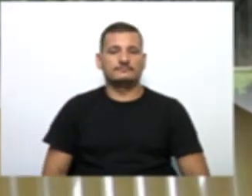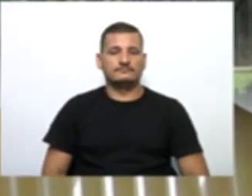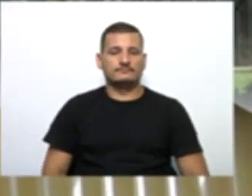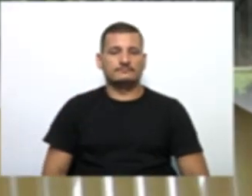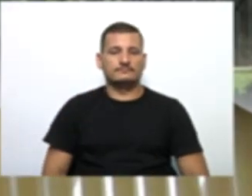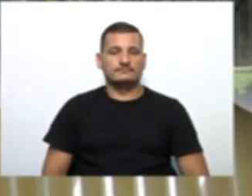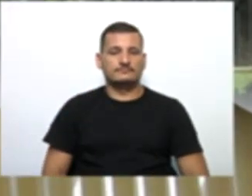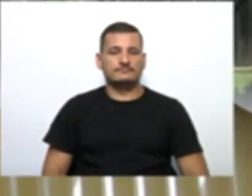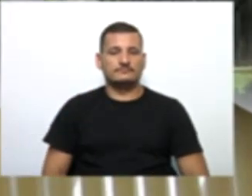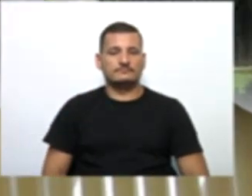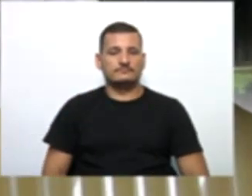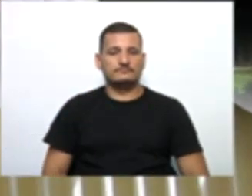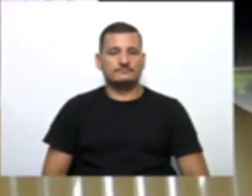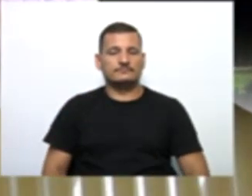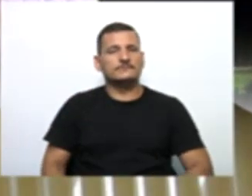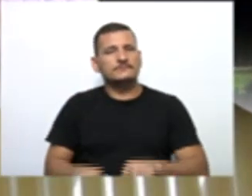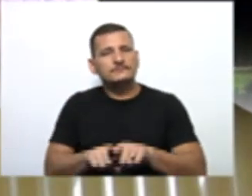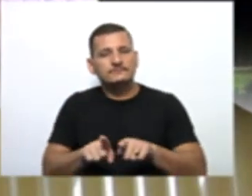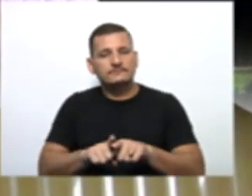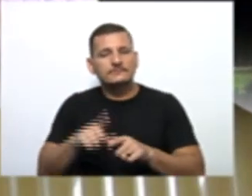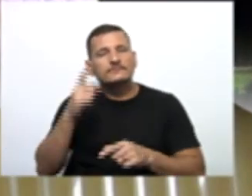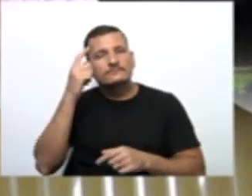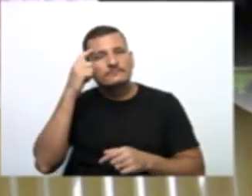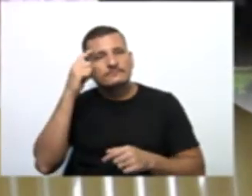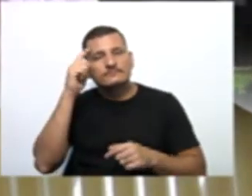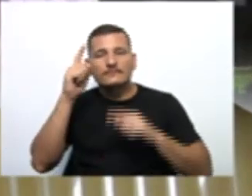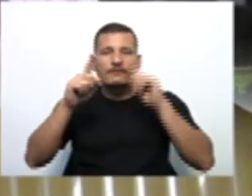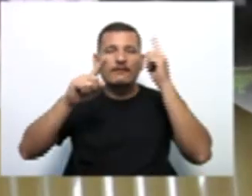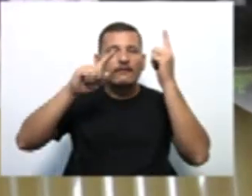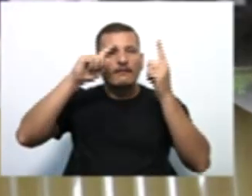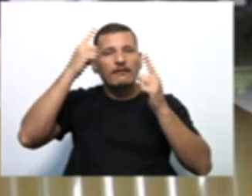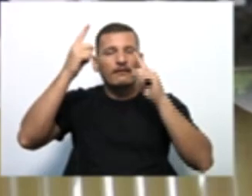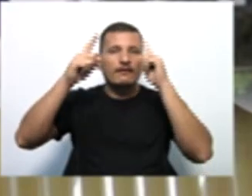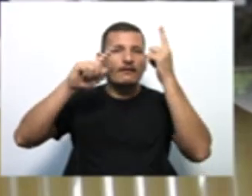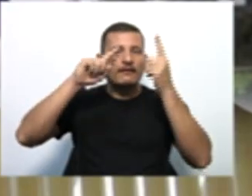e explorar nossas ideias. Olha só.